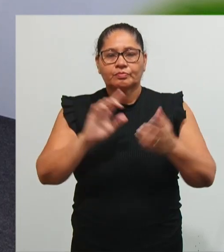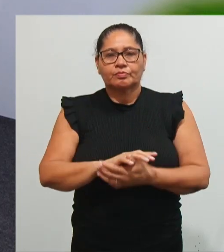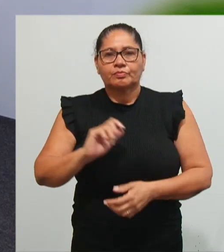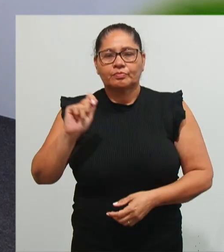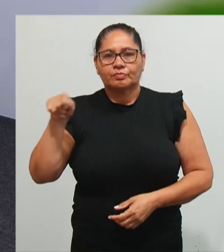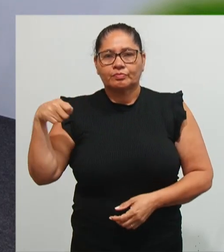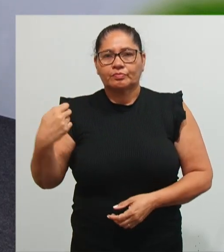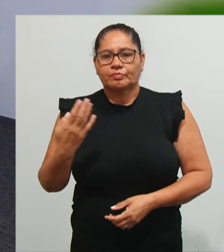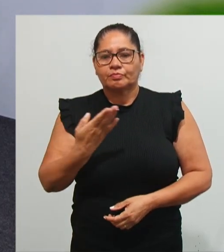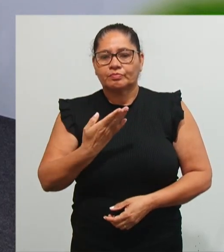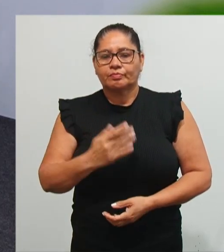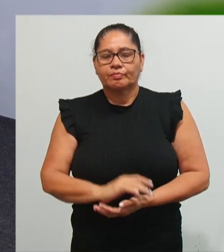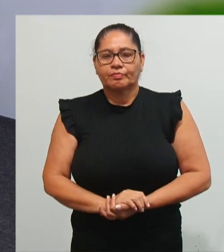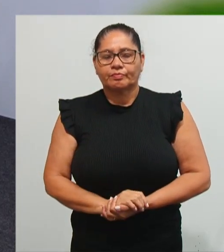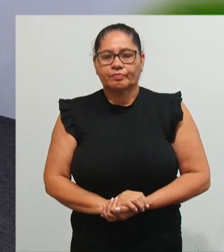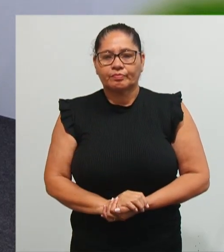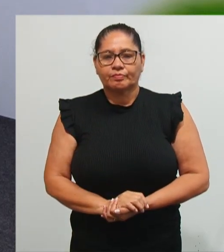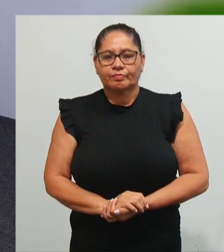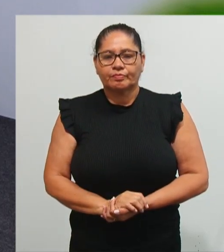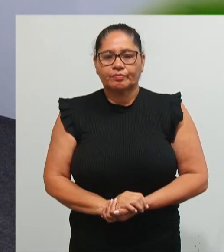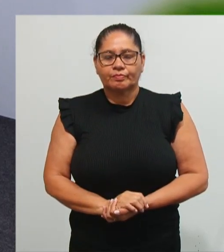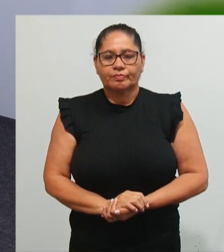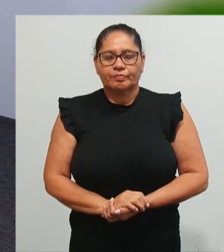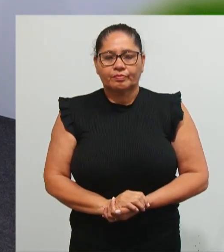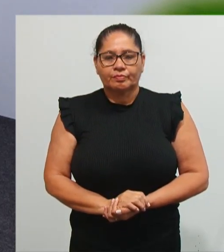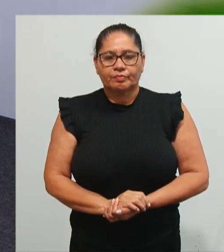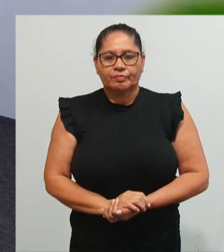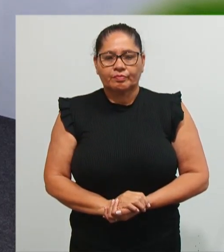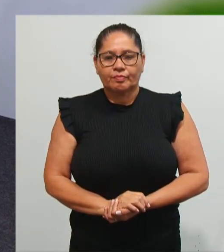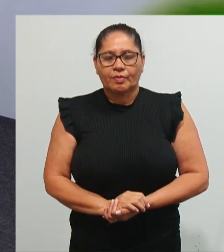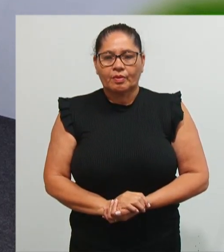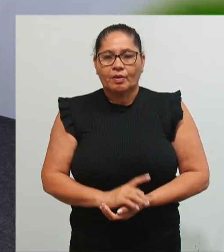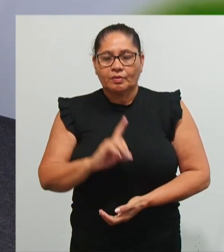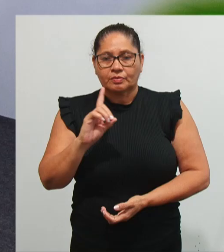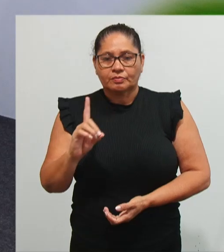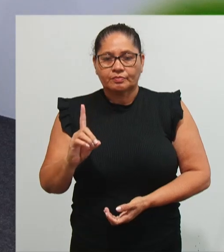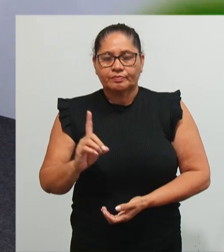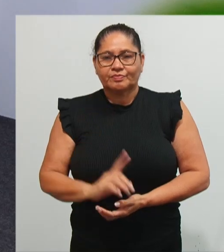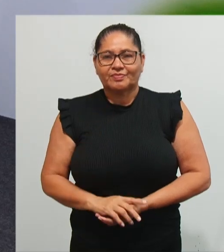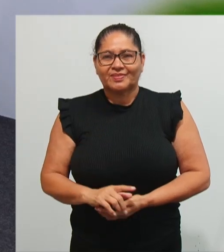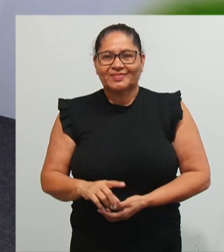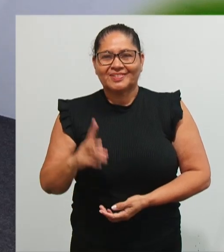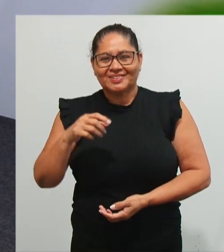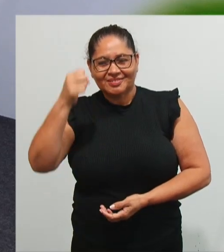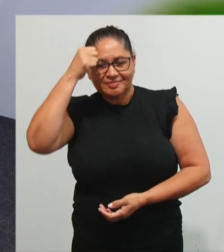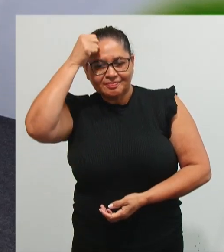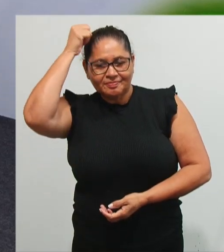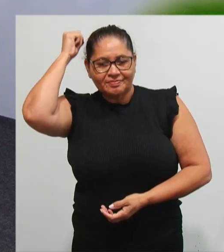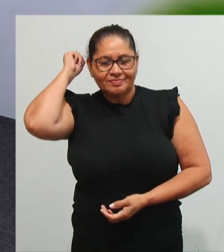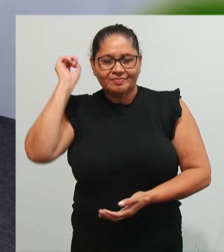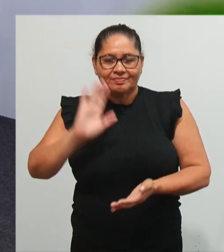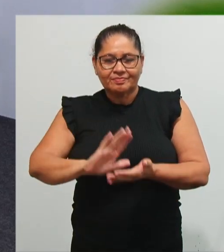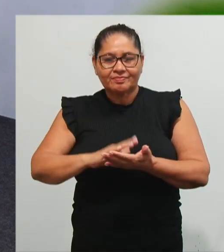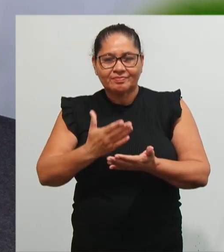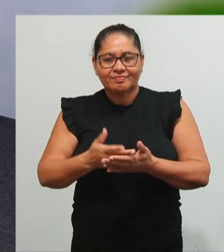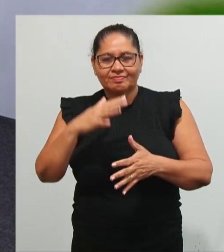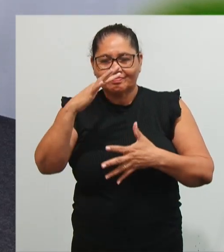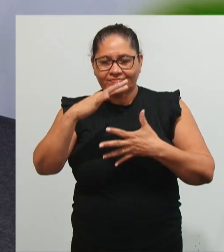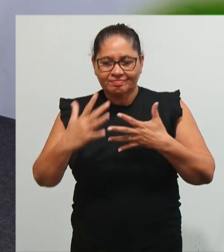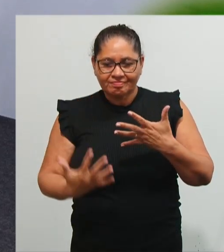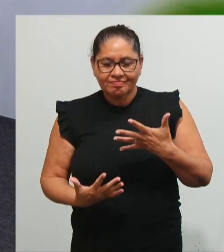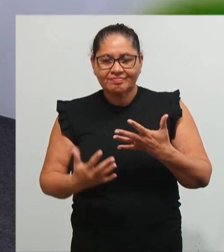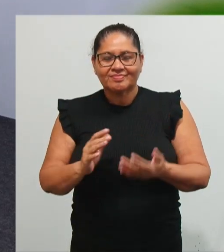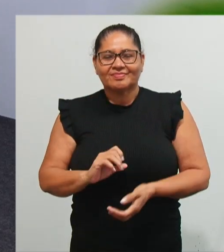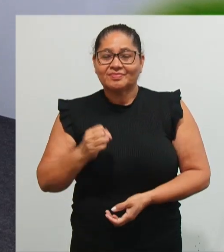que me identifica na comunidade surda é esse aqui. No meu canto direito, a gente consegue ver a Sebastiana fazendo a interpretação de Libras.